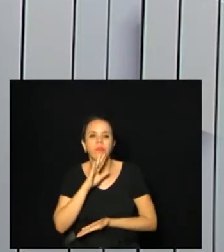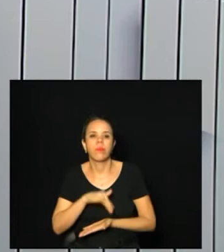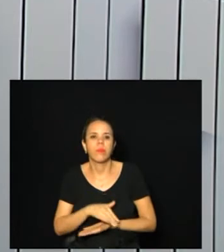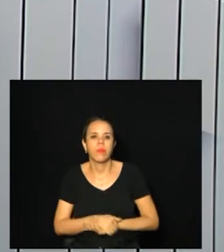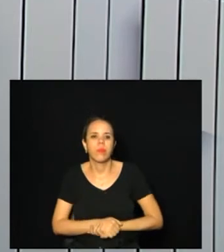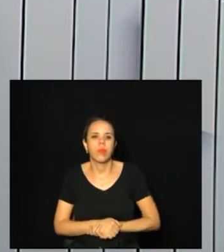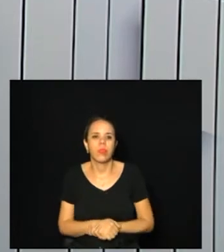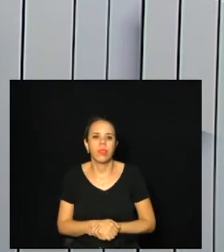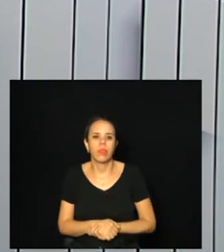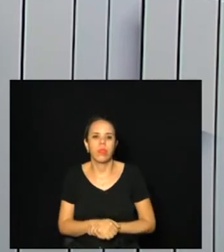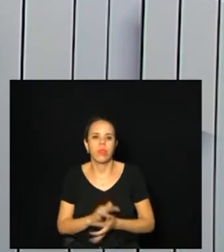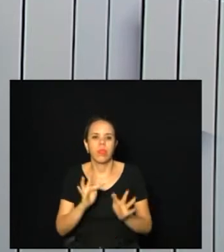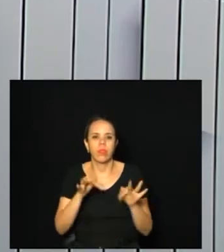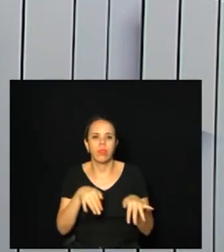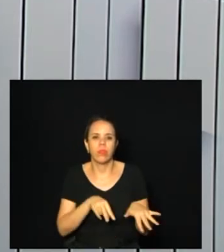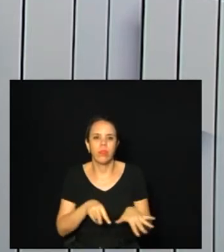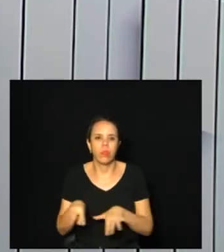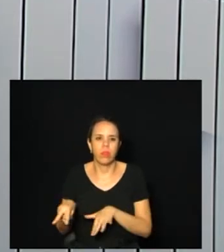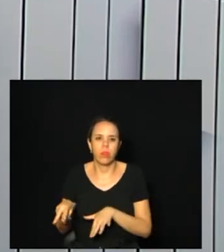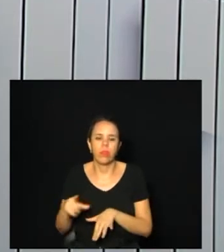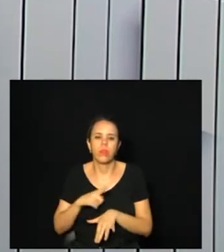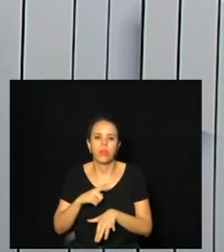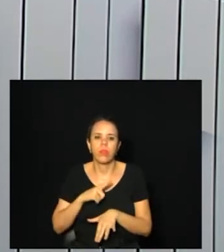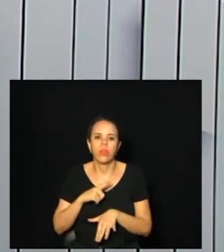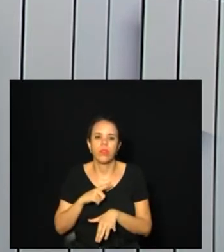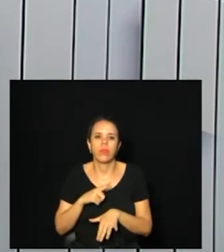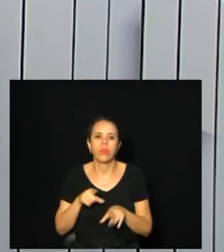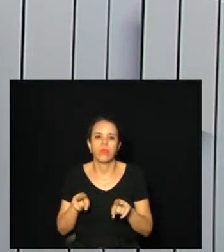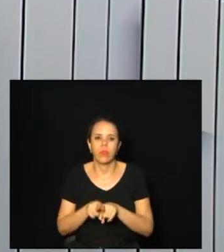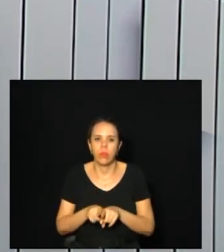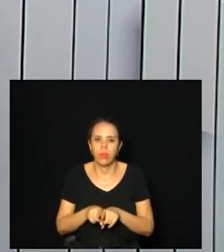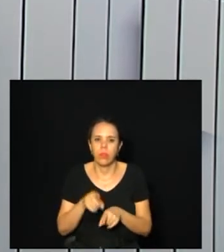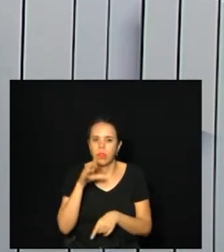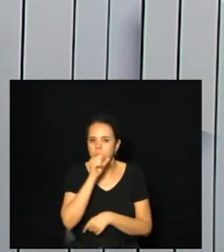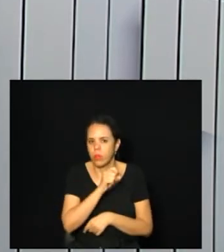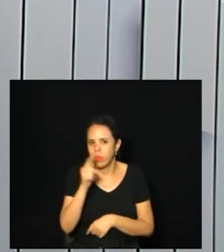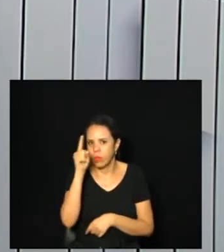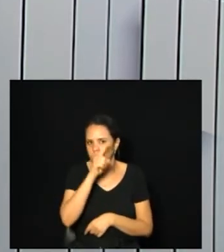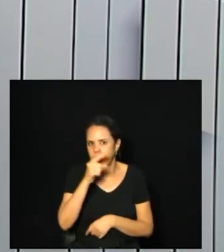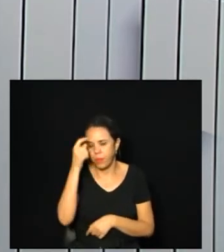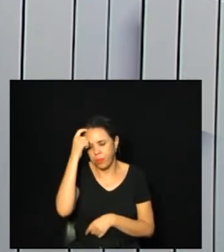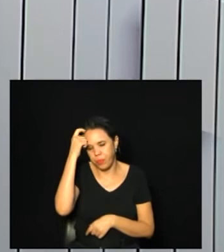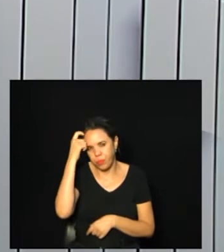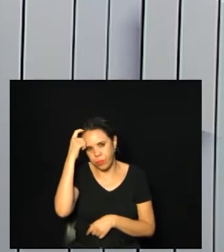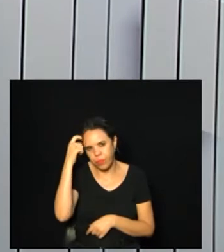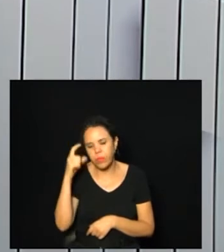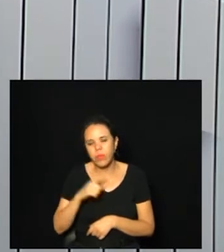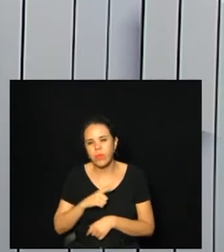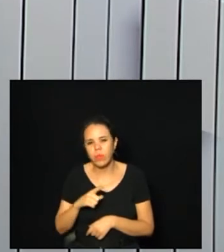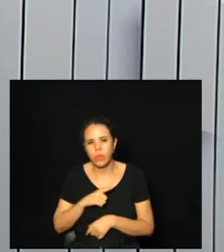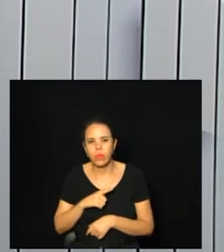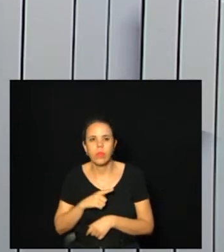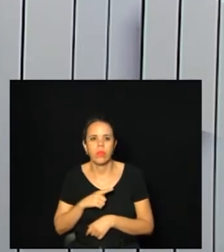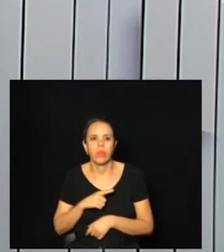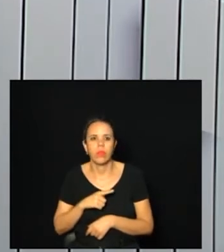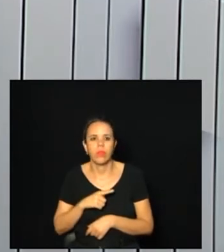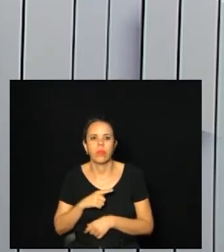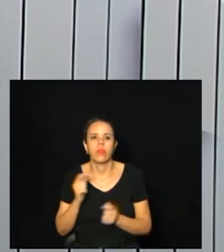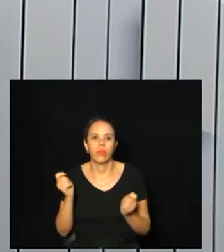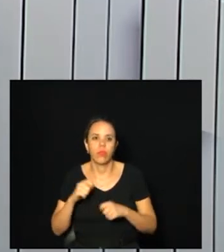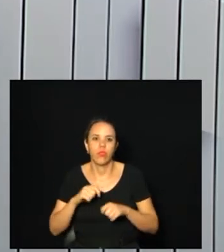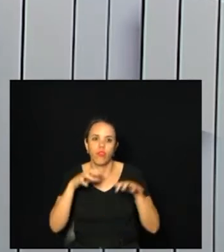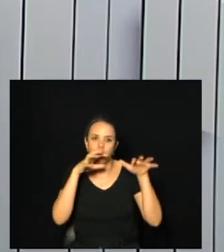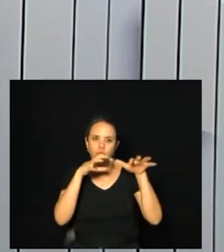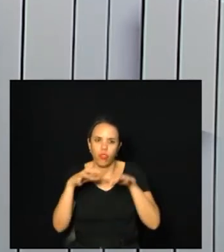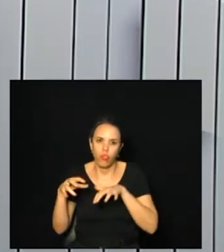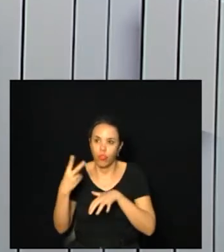tarde e no fim de semana, tempo fechado, tanto para o sábado quanto para o domingo, com previsão de